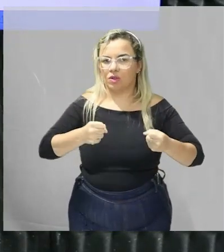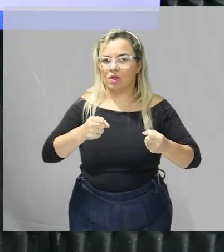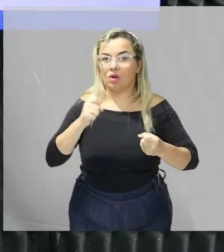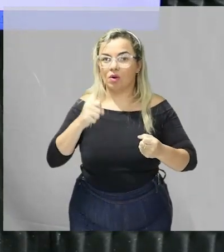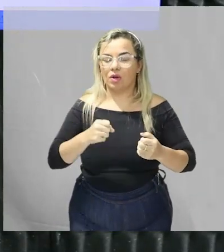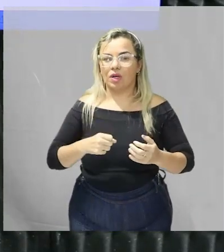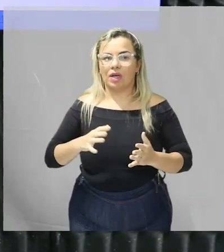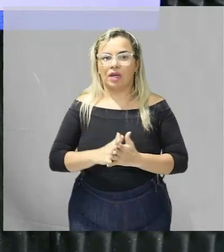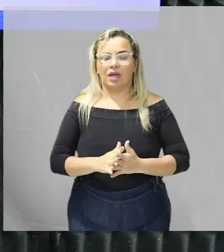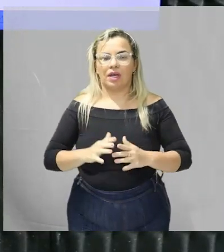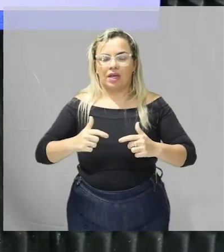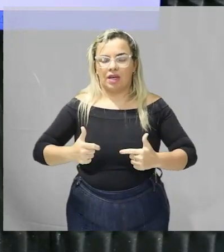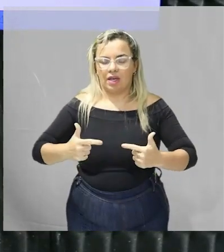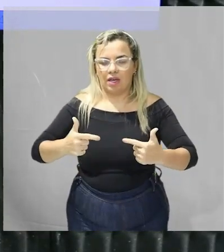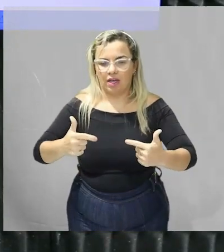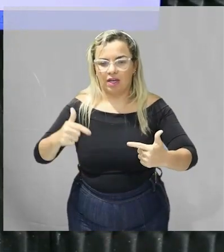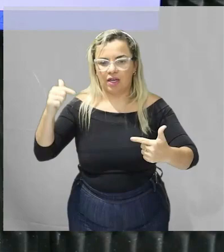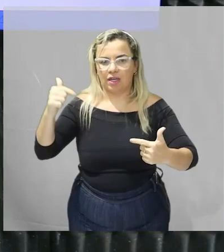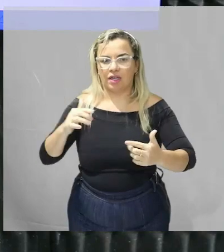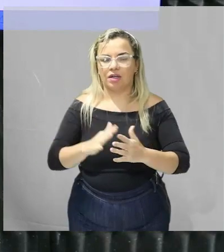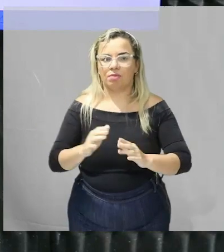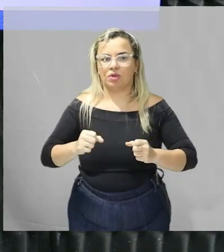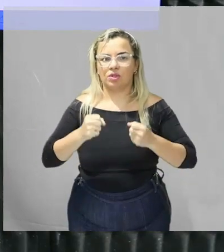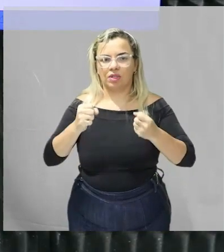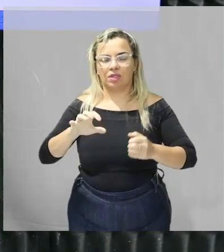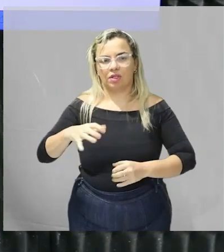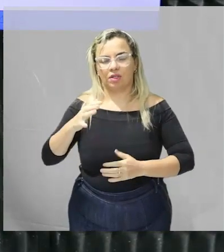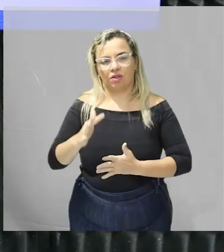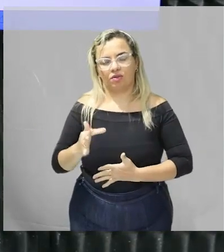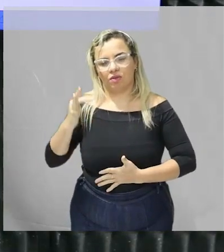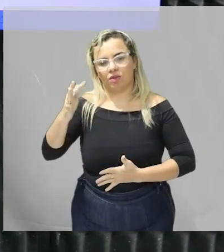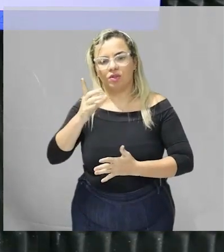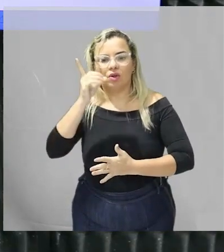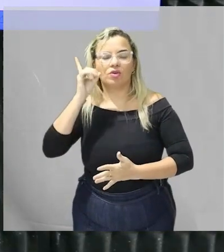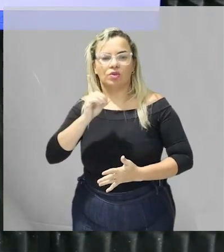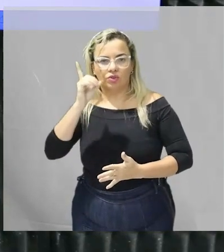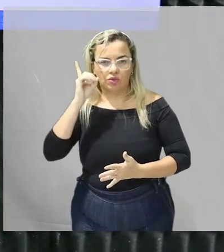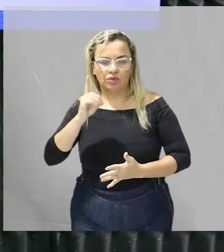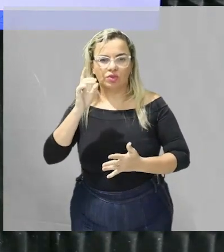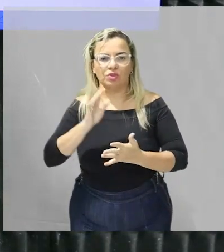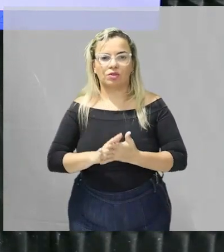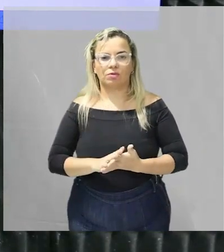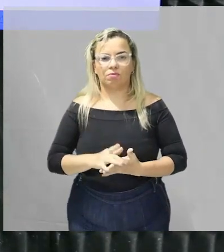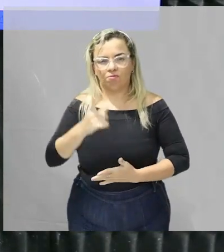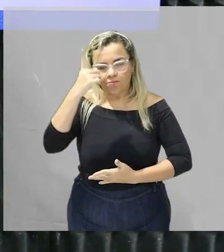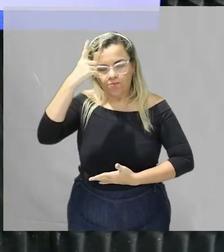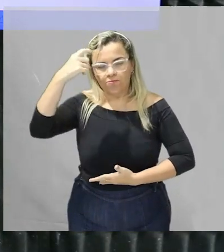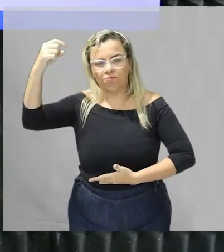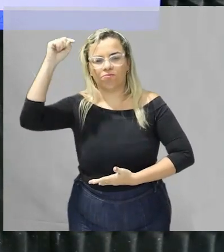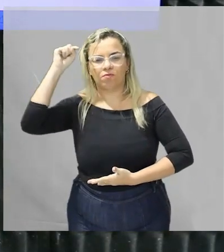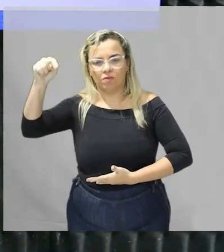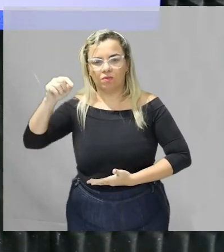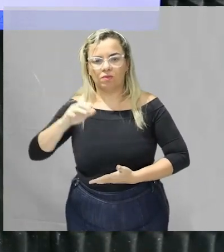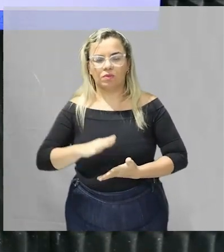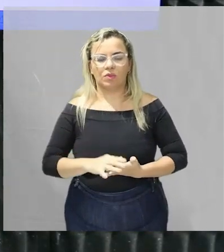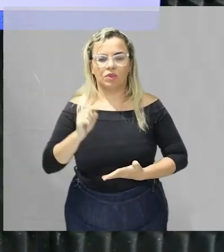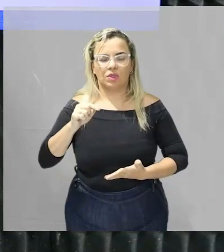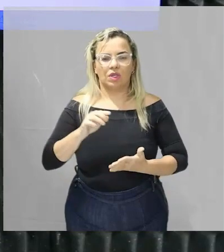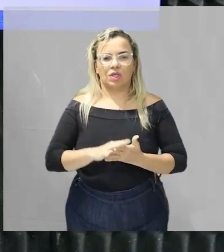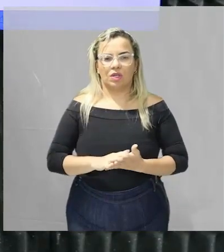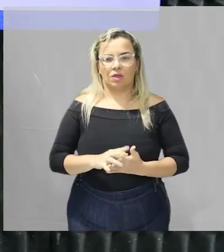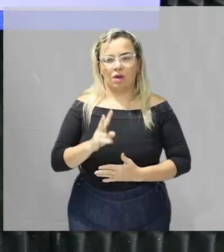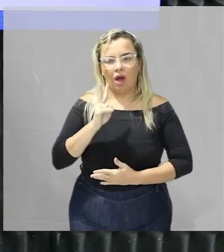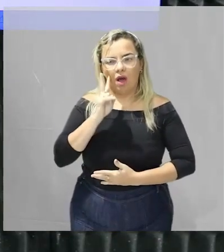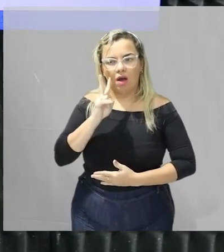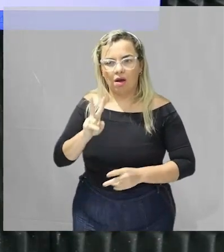política assim, ó, opa, tô vendo movimentações que me incomodam, eu não vou mais esperar acontecer alguma coisa para tomar ação. Na realidade, eu já vou